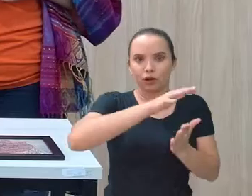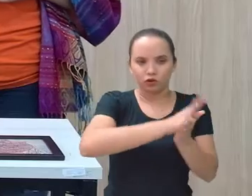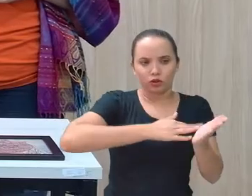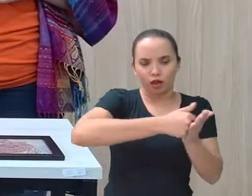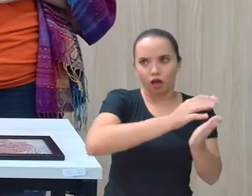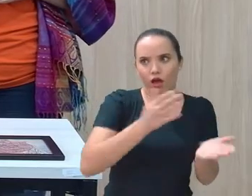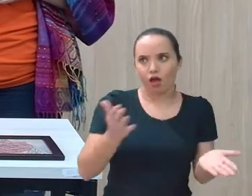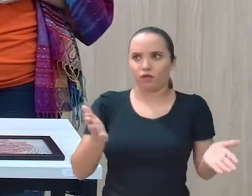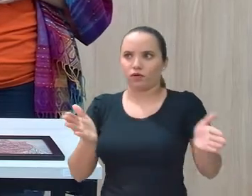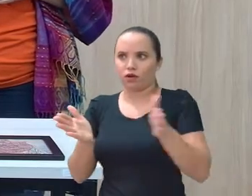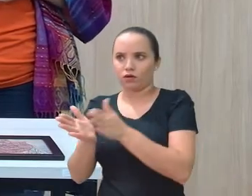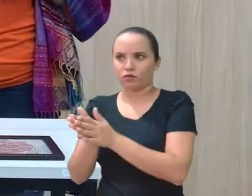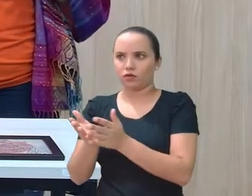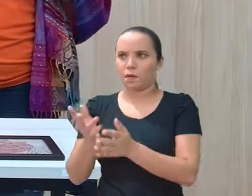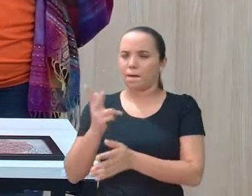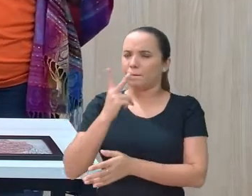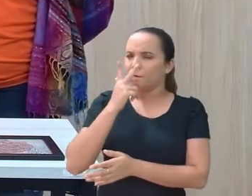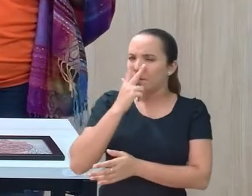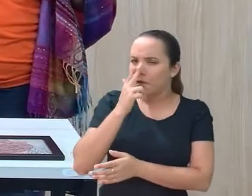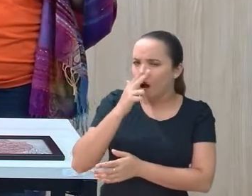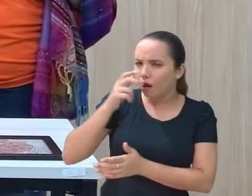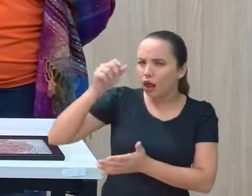professora, parece um carimbo.